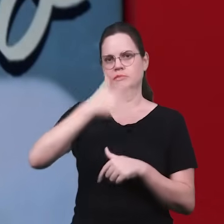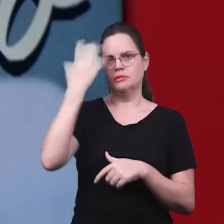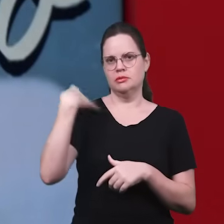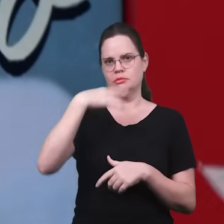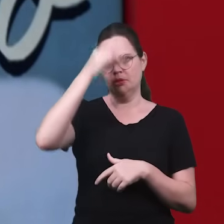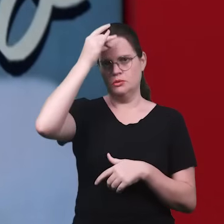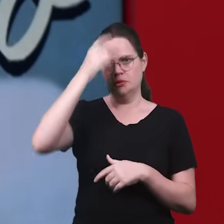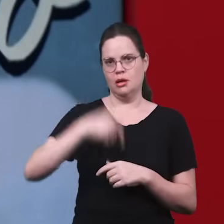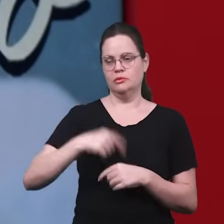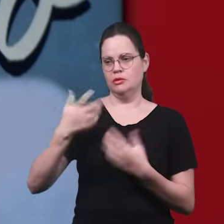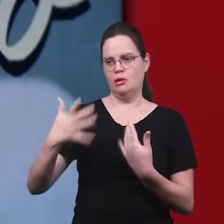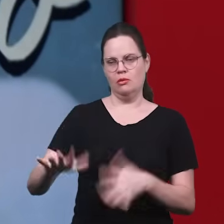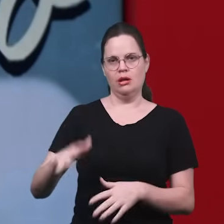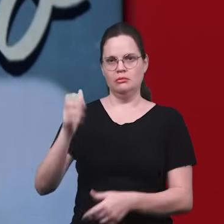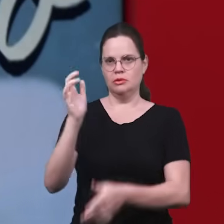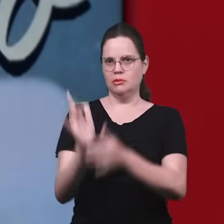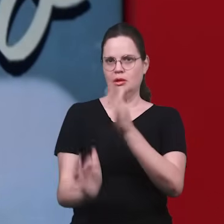fizemos